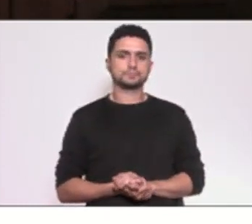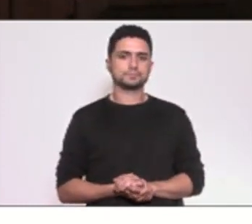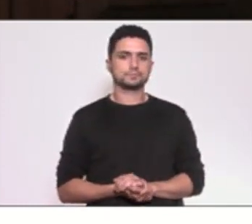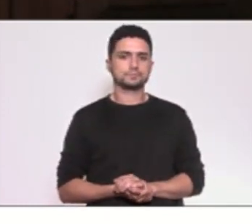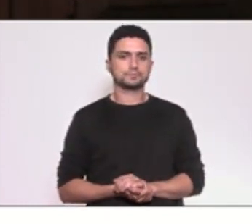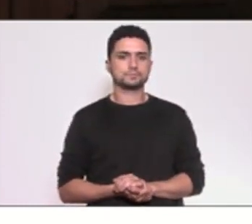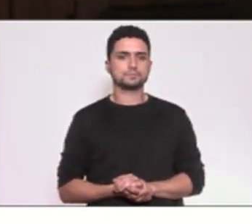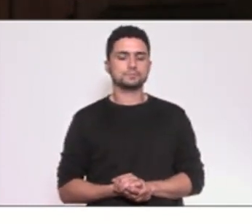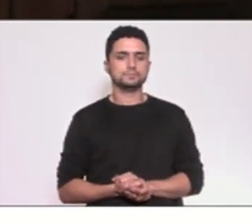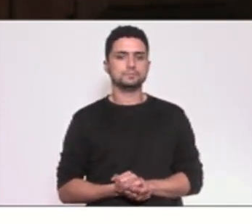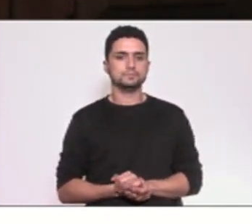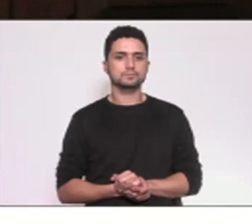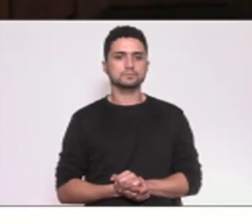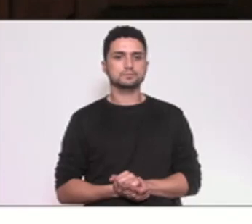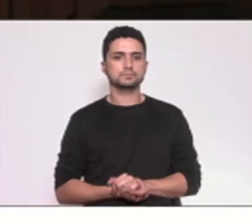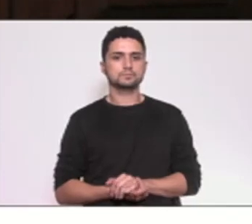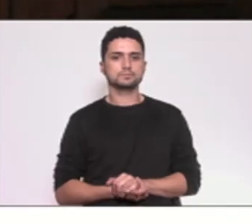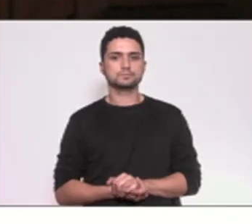Se não, vejamos.